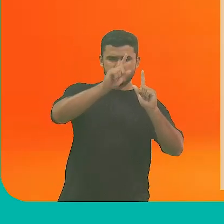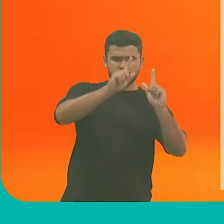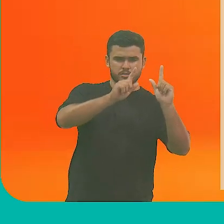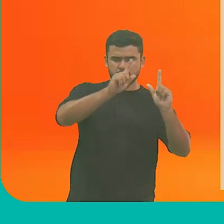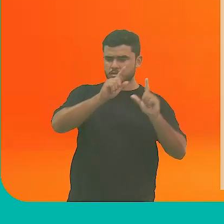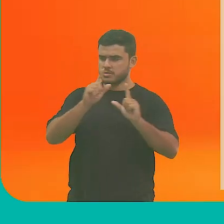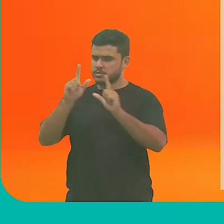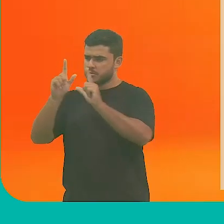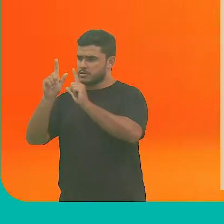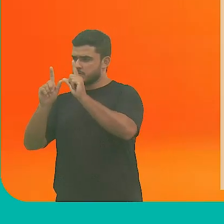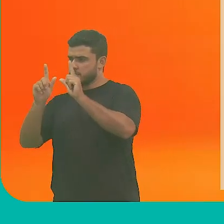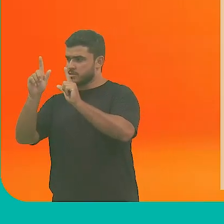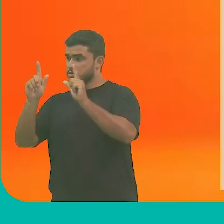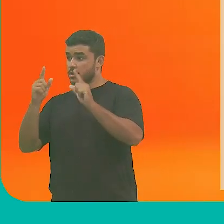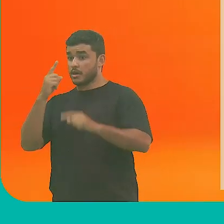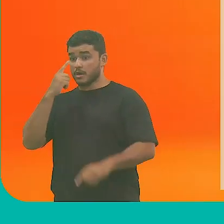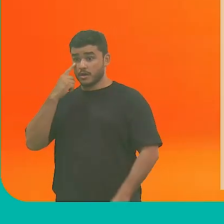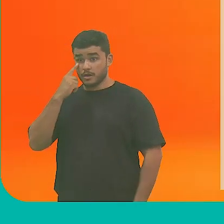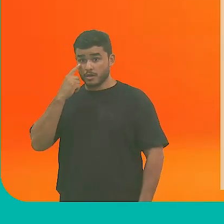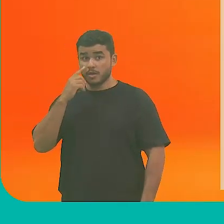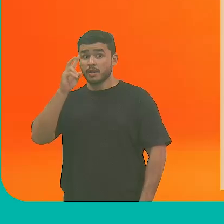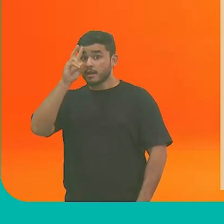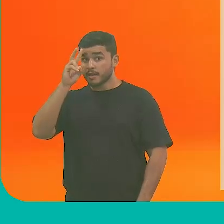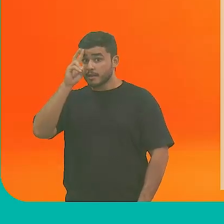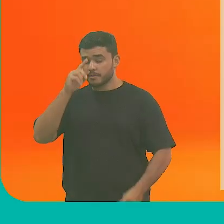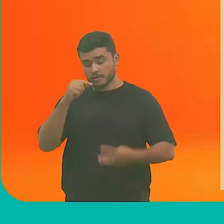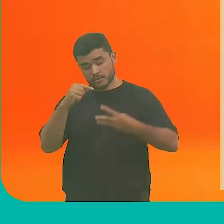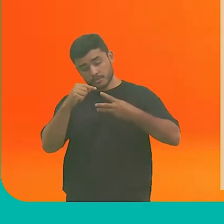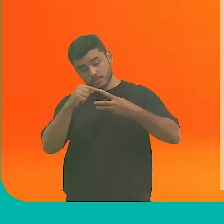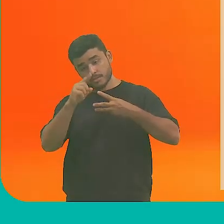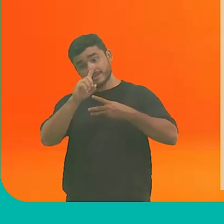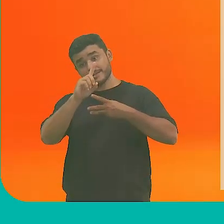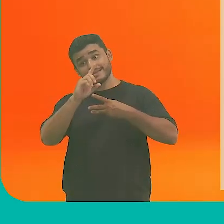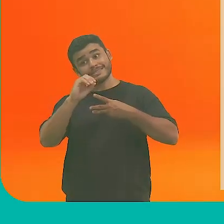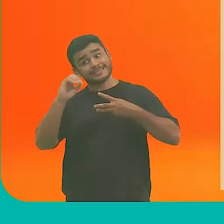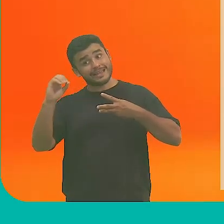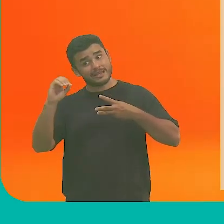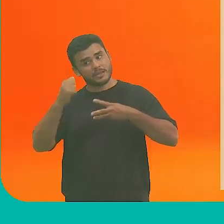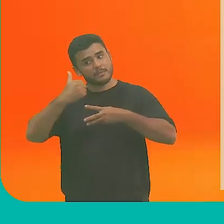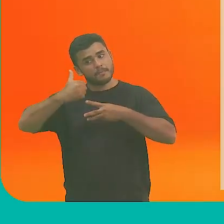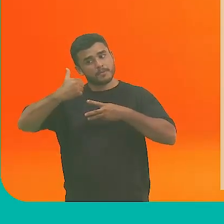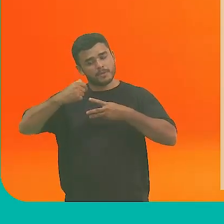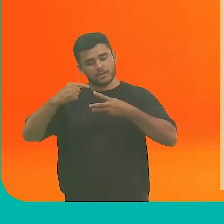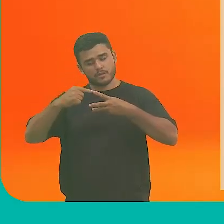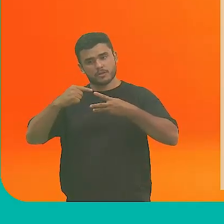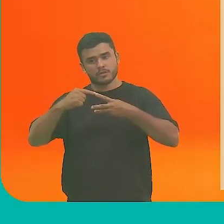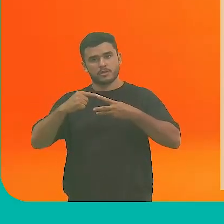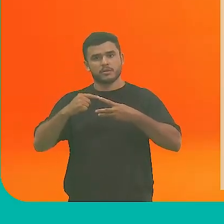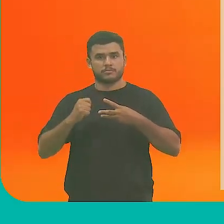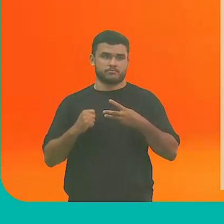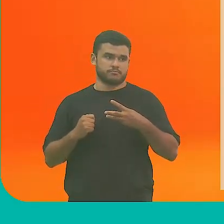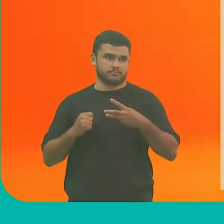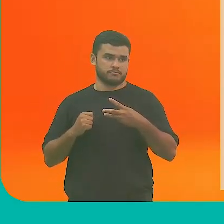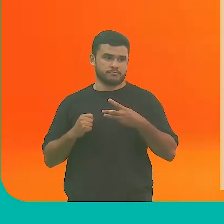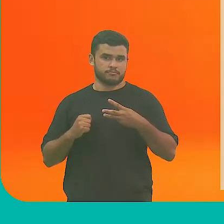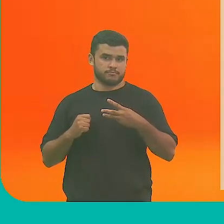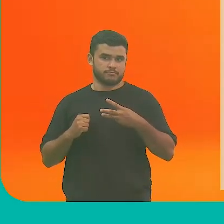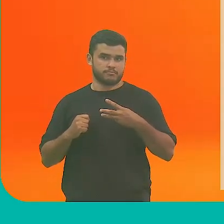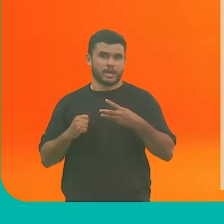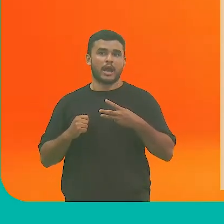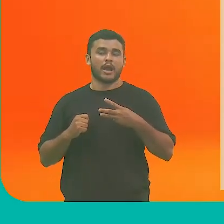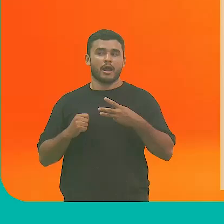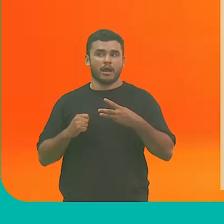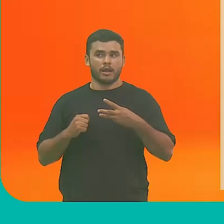eu tenho que observar que na primeira meia hora ela deve gastar 100 e não